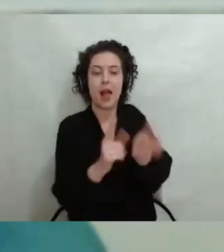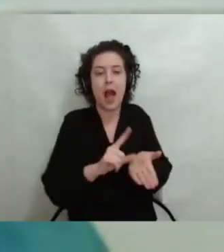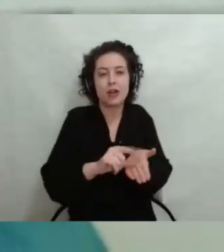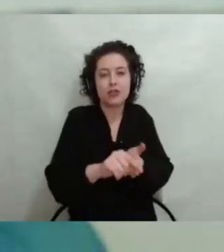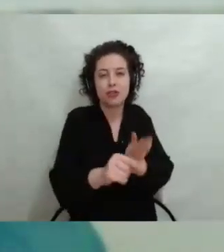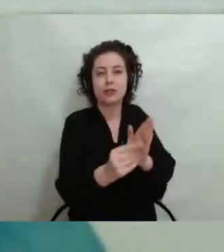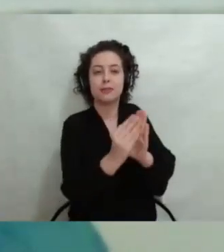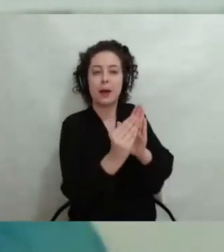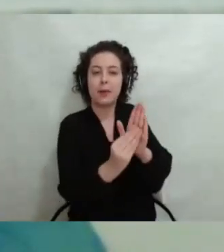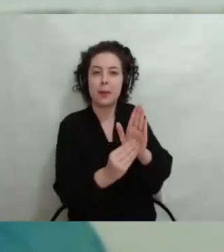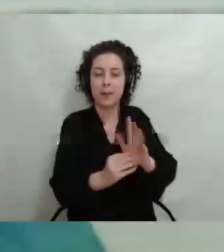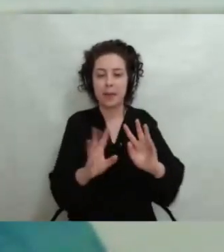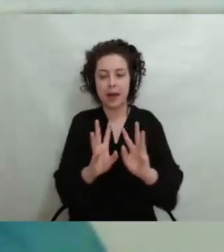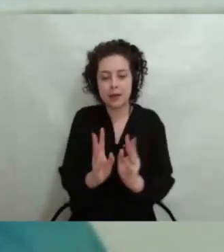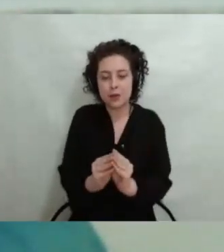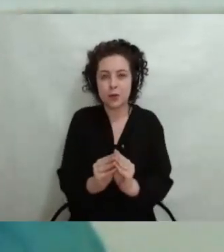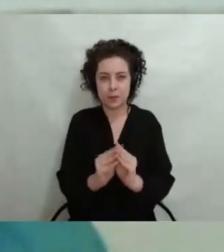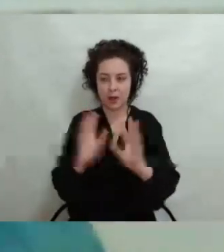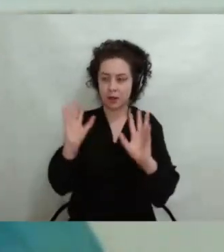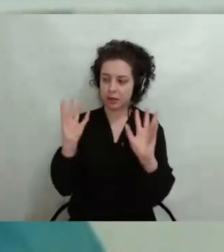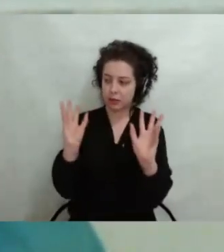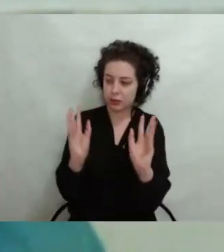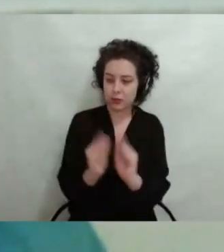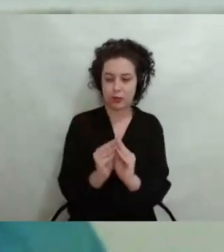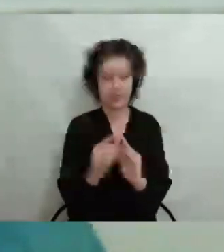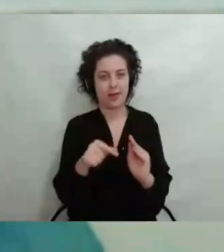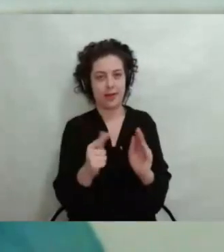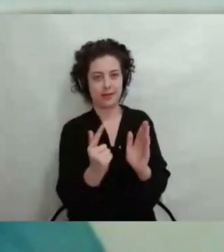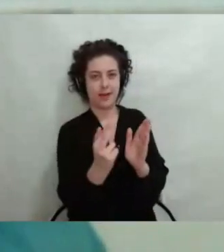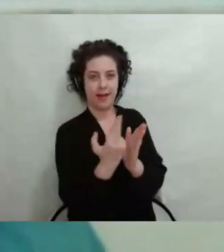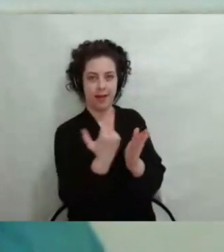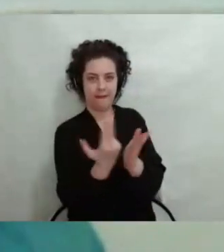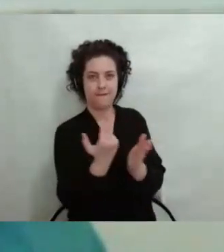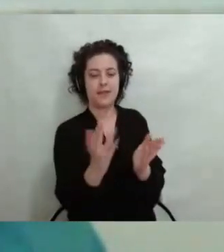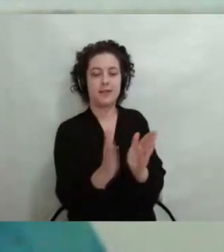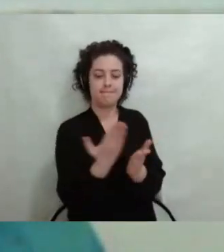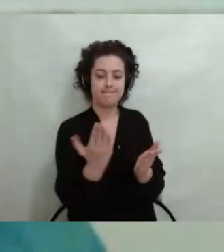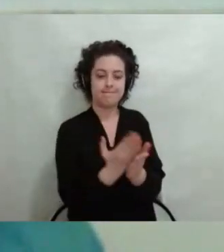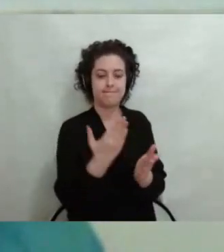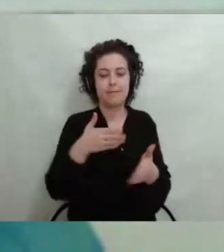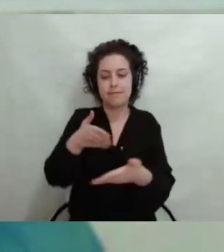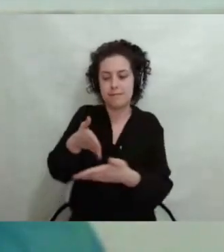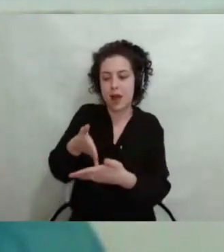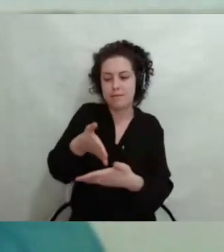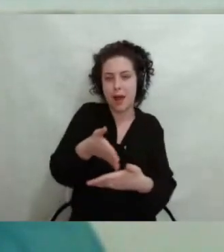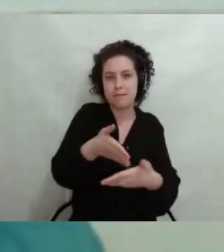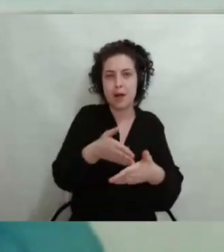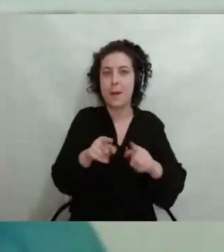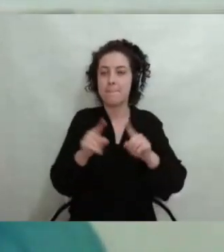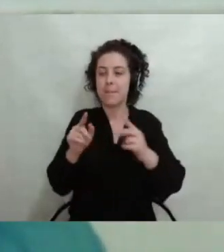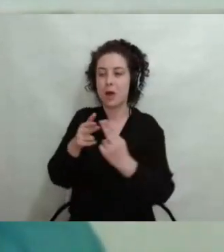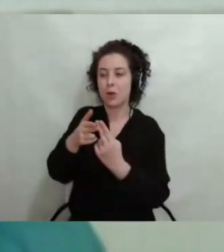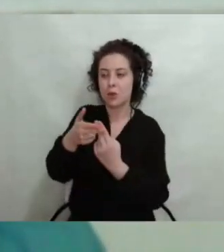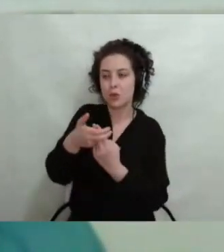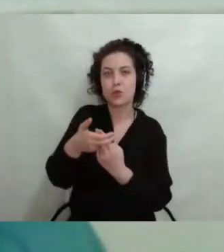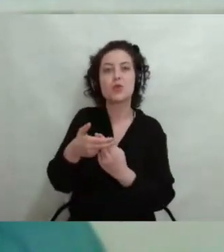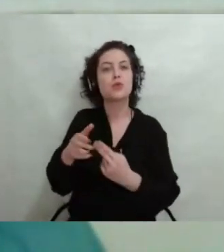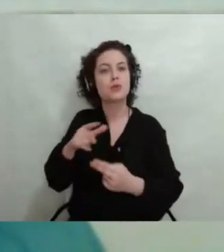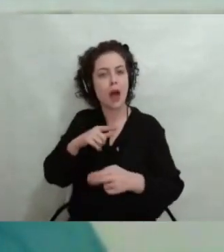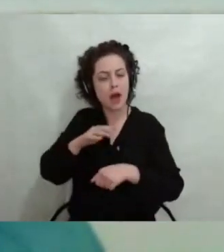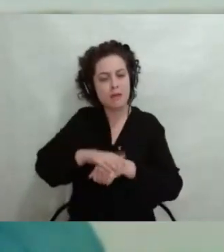poderíamos fazer desse número especial é que, apesar dos obstáculos, o SUS tinha muito de produtivo, muito